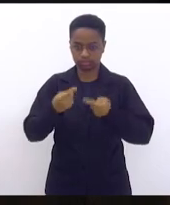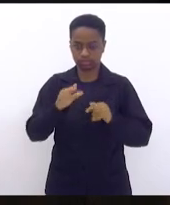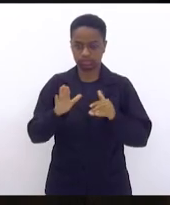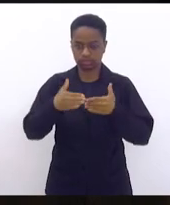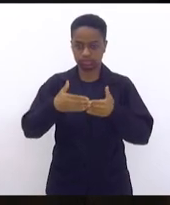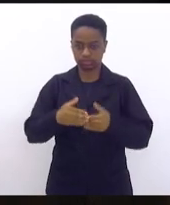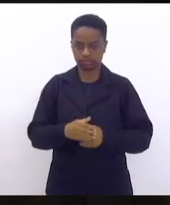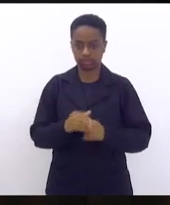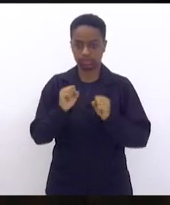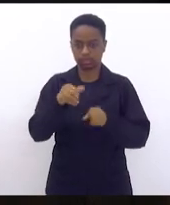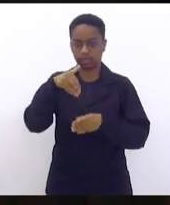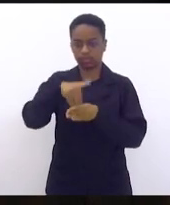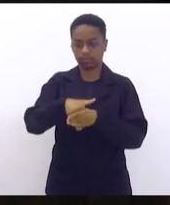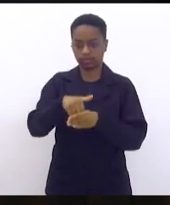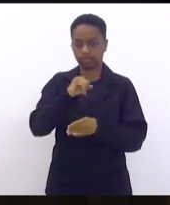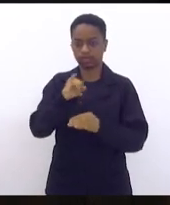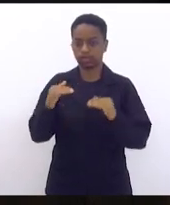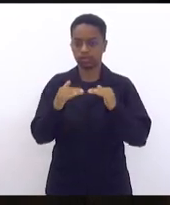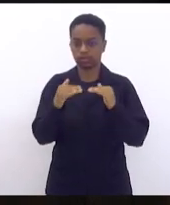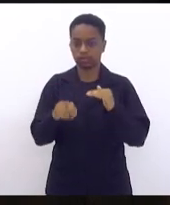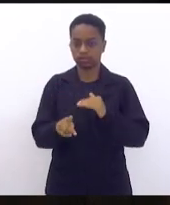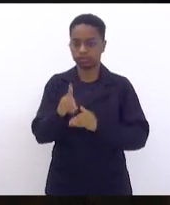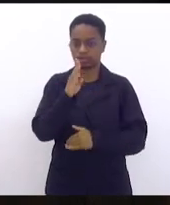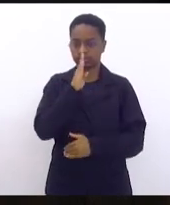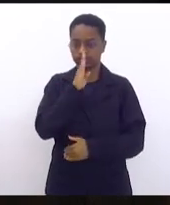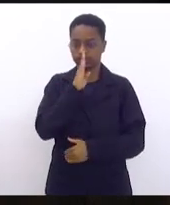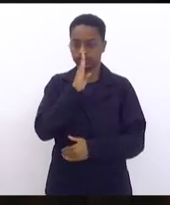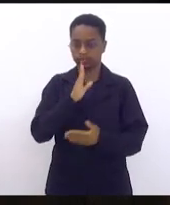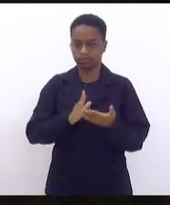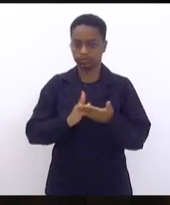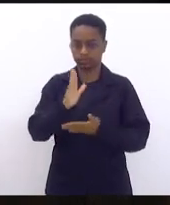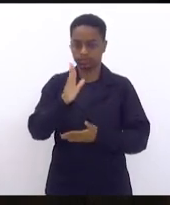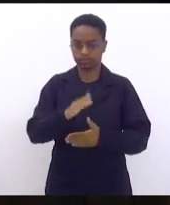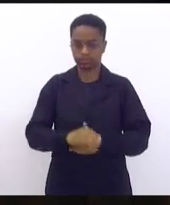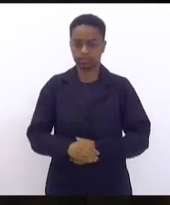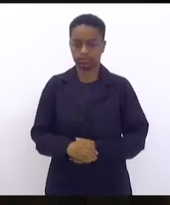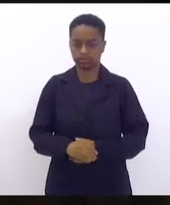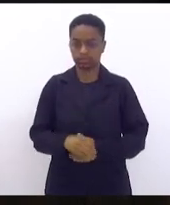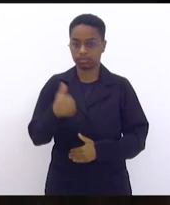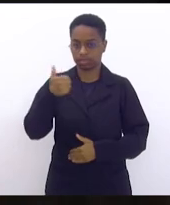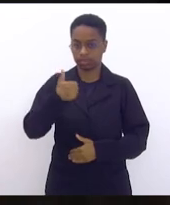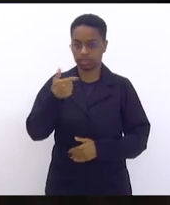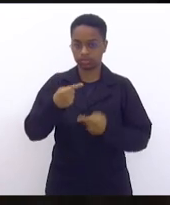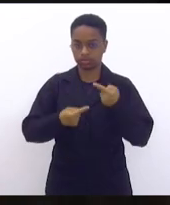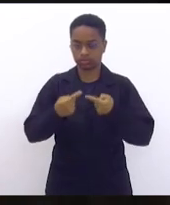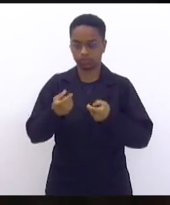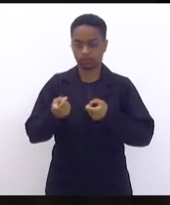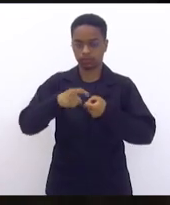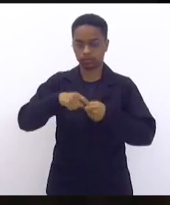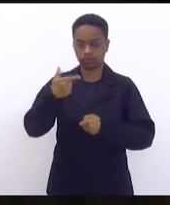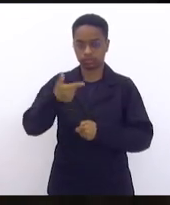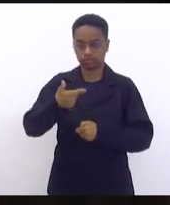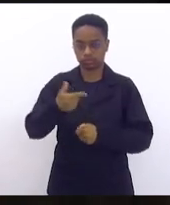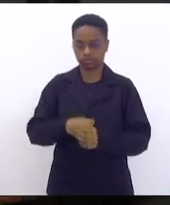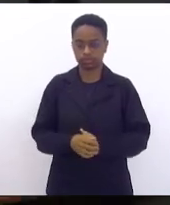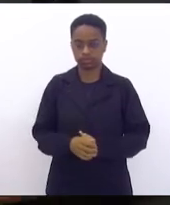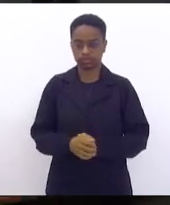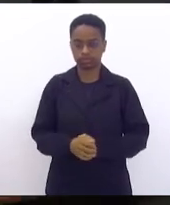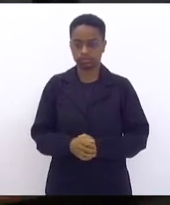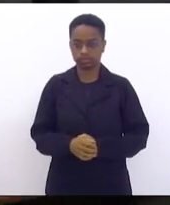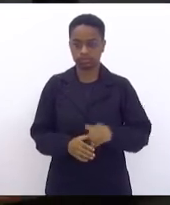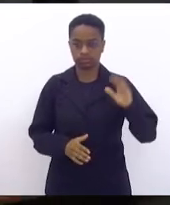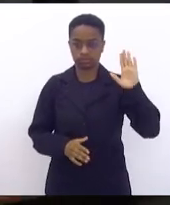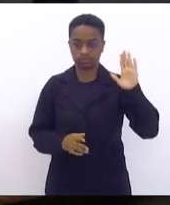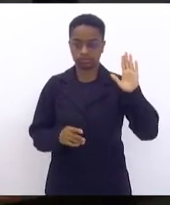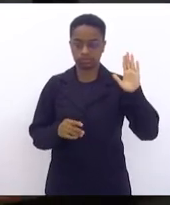a discussão. Em votação, os senhores que aprovam, permaneçam como estão. Aprovado em primeira e retorna em segunda. Senhor presidente, uma